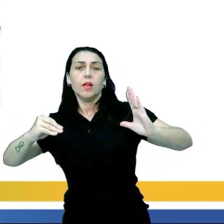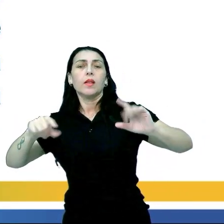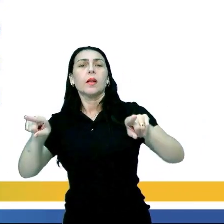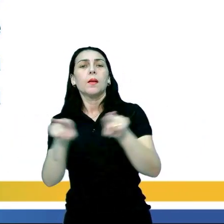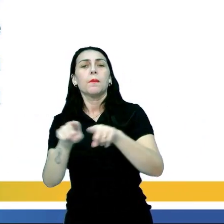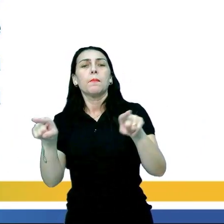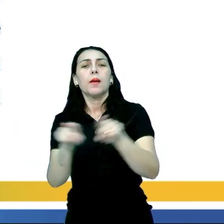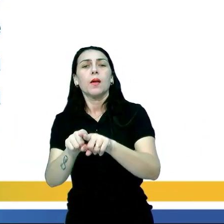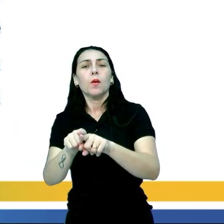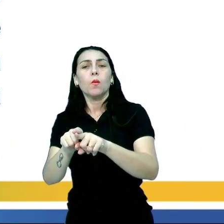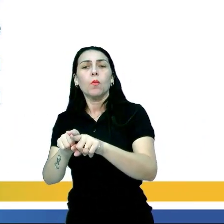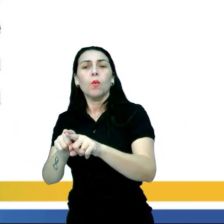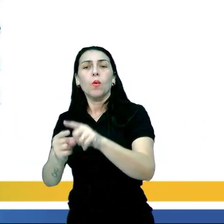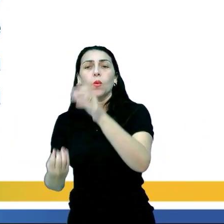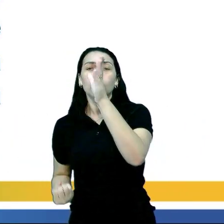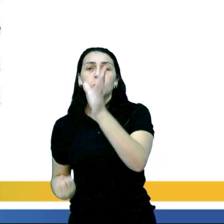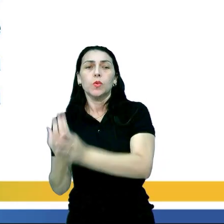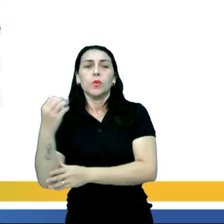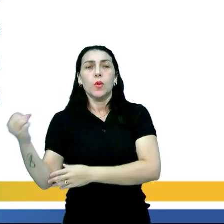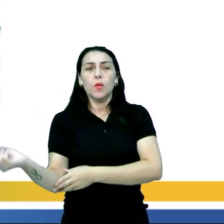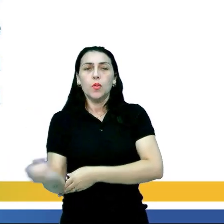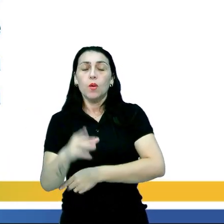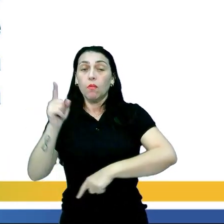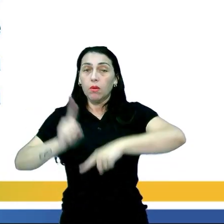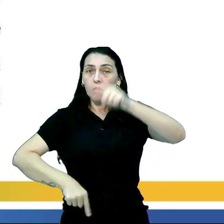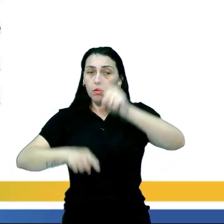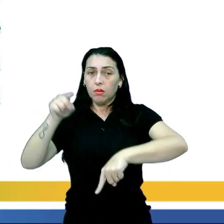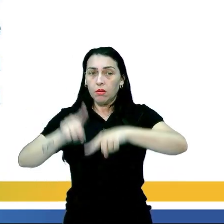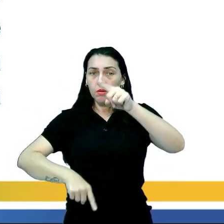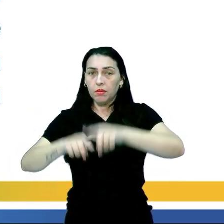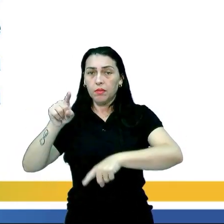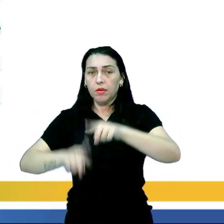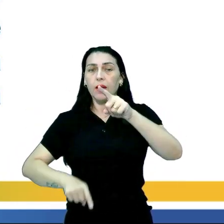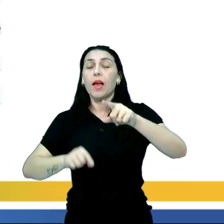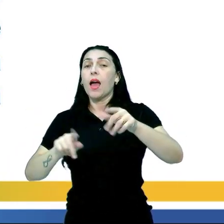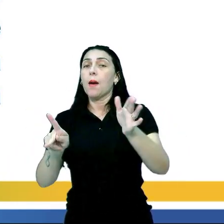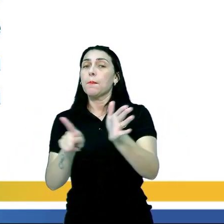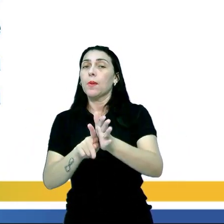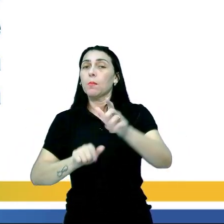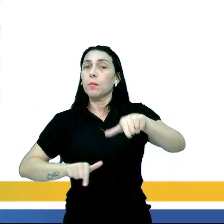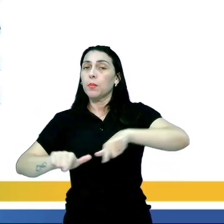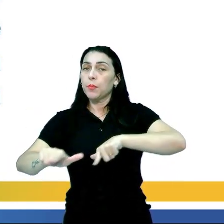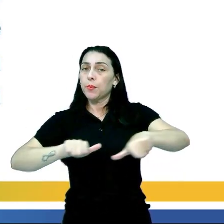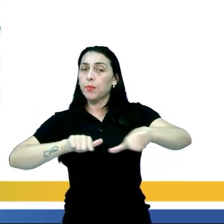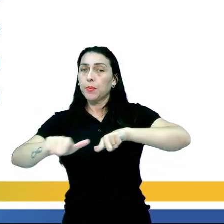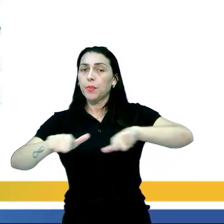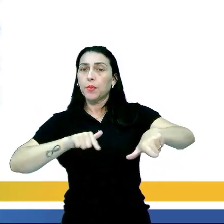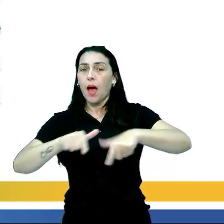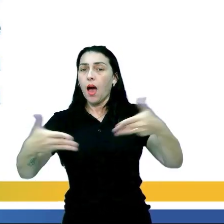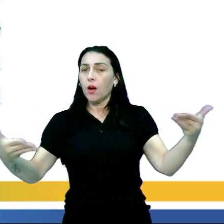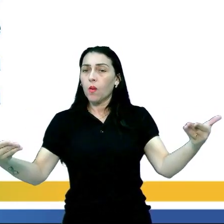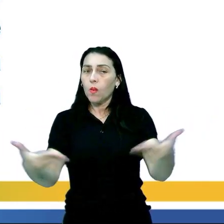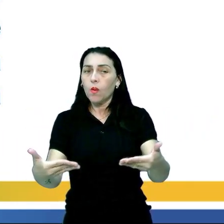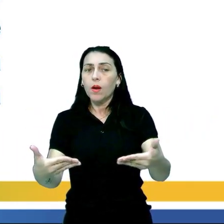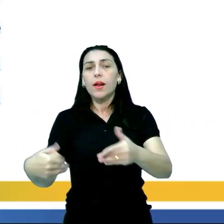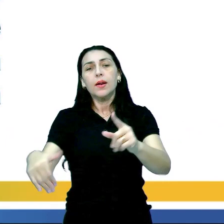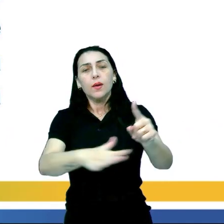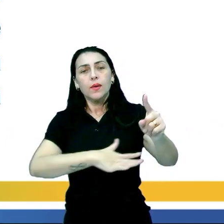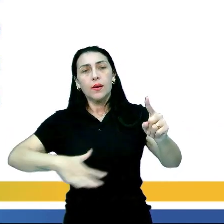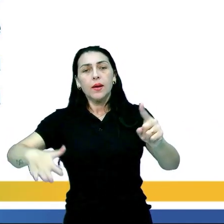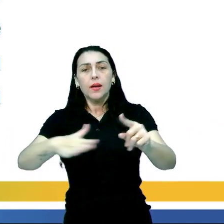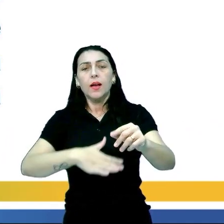é acompanhado do aparecimento de uma nova mercadoria que é a força de trabalho. Agora, nas